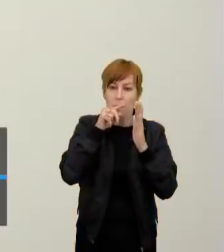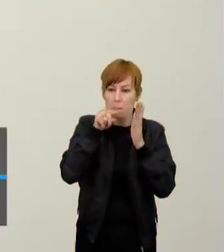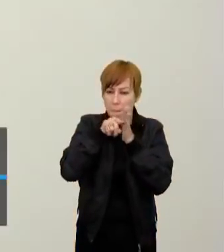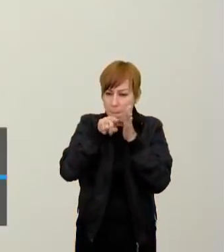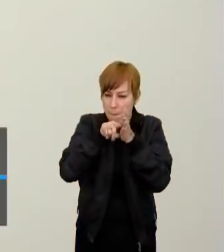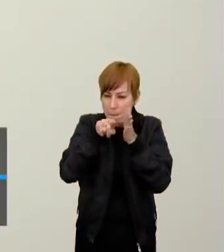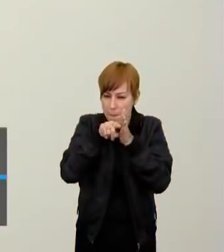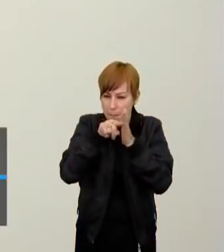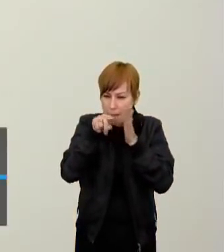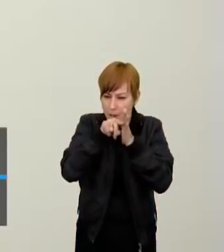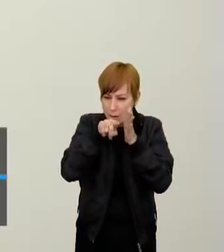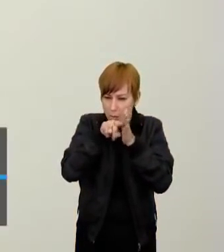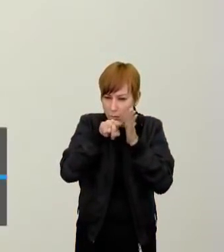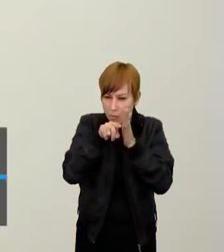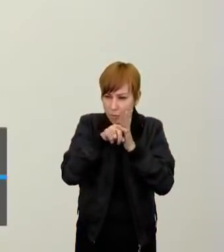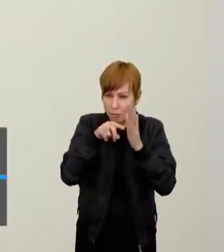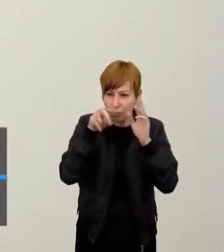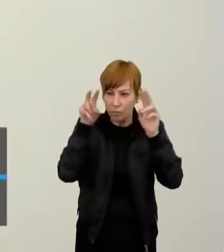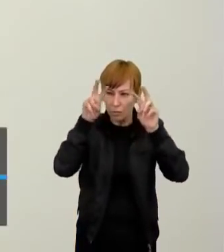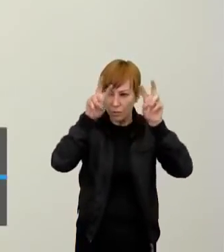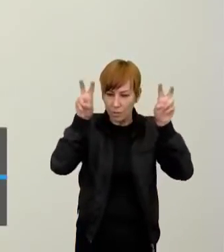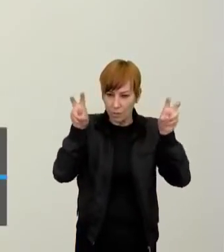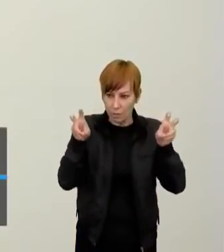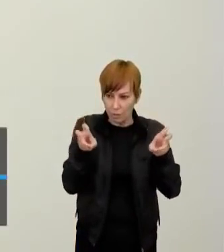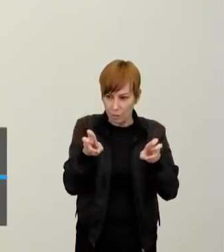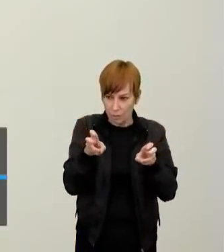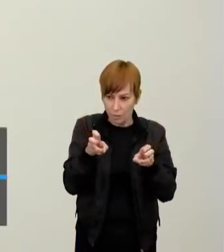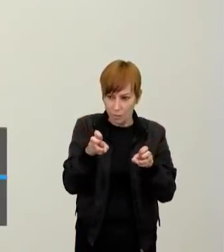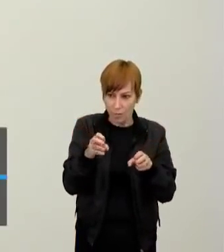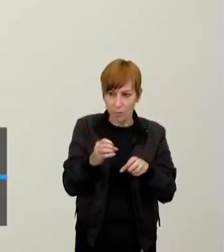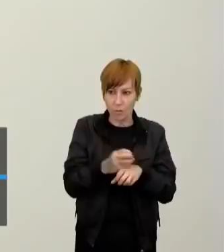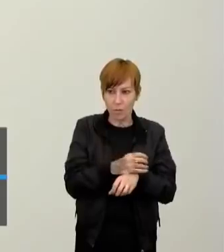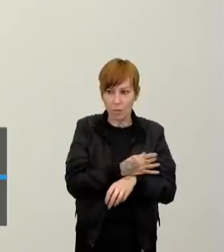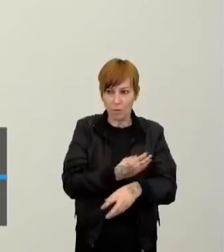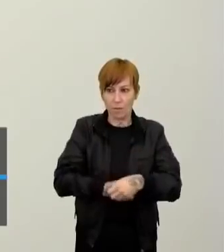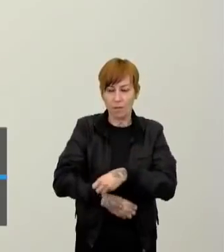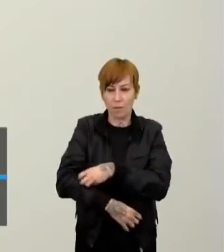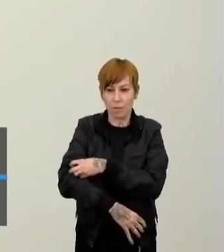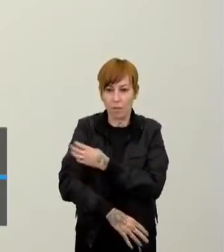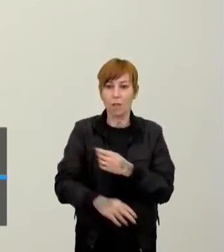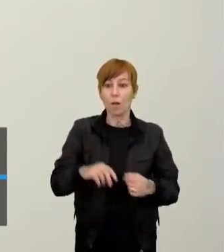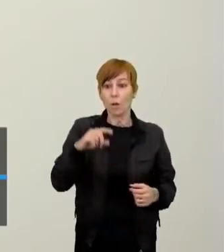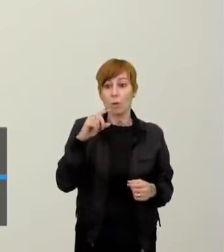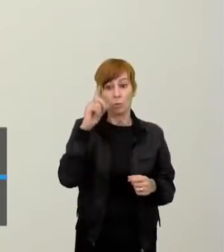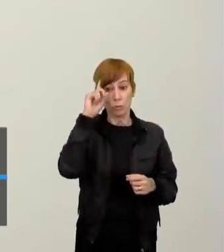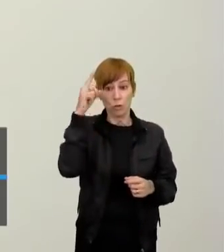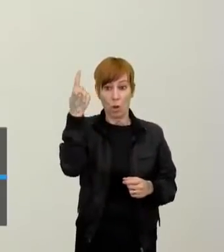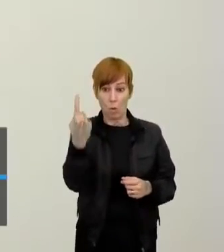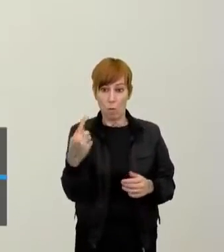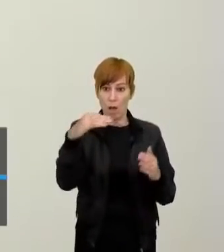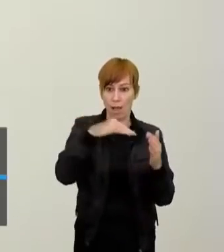livre para você aí do dia 1 até o dia 22 de setembro. É só entrar na sede com o seu RA,